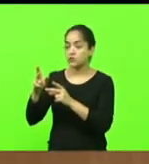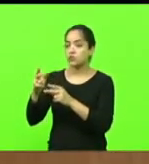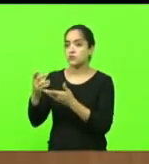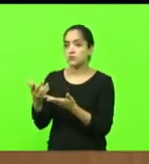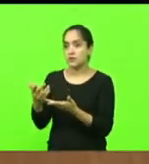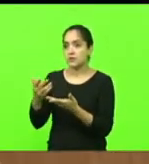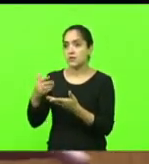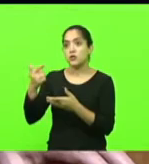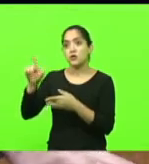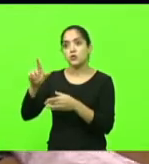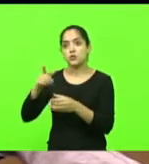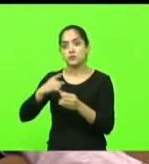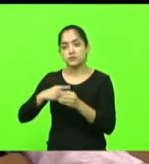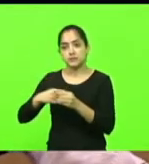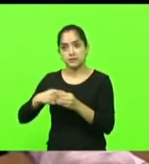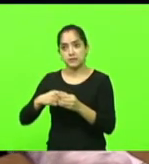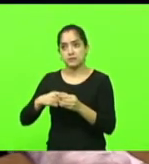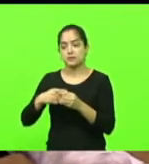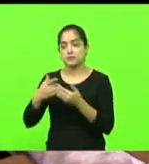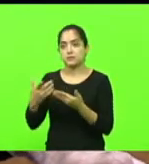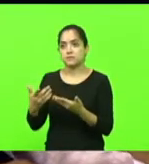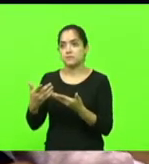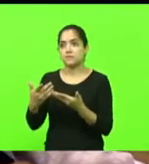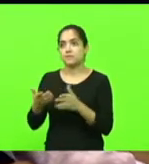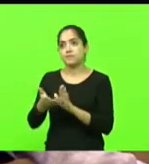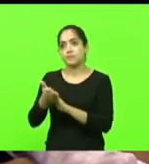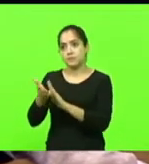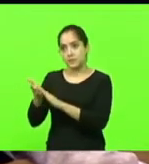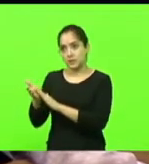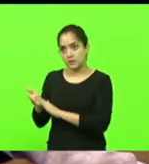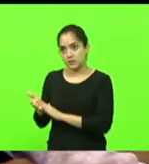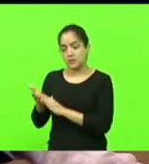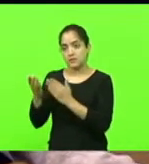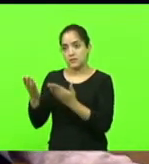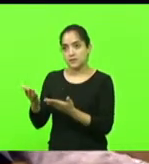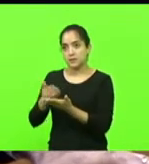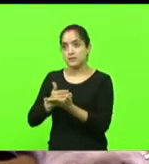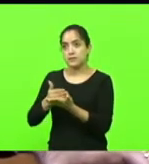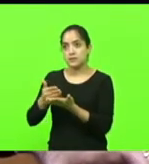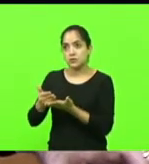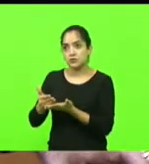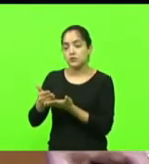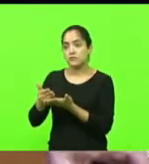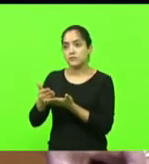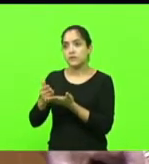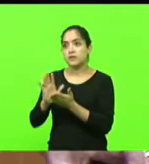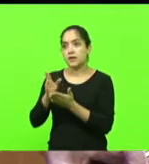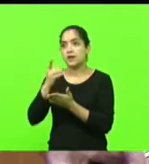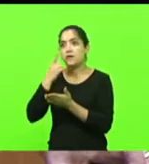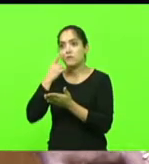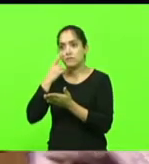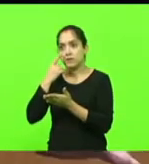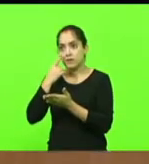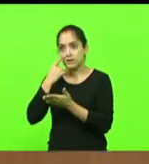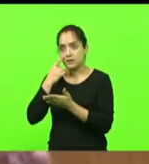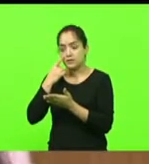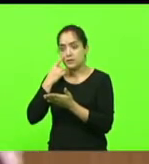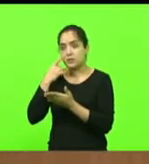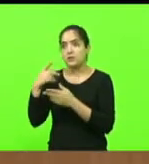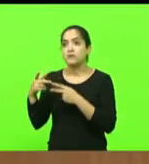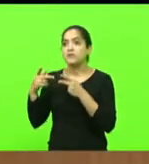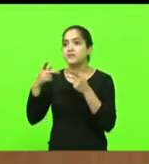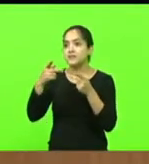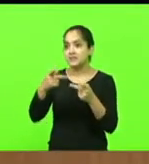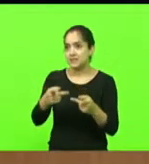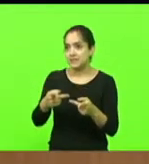Então, eu quero louvar a sua iniciativa, até porque vivi de perto, visitei lá, deputado Amin, esse